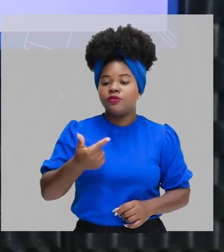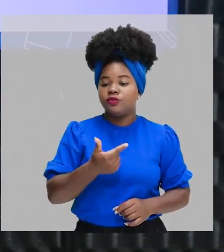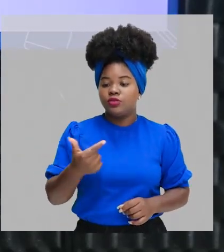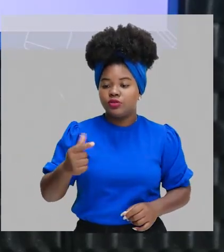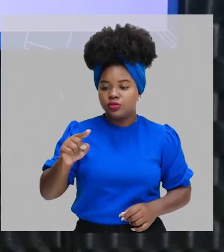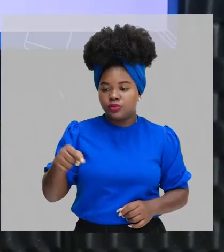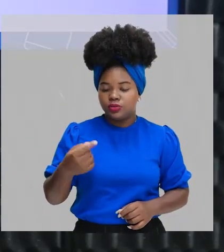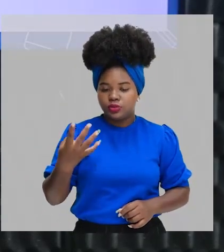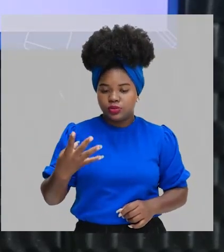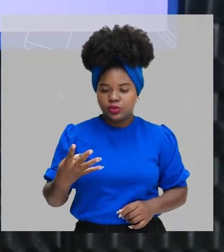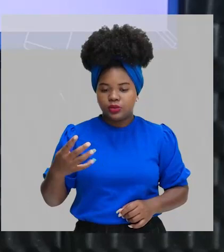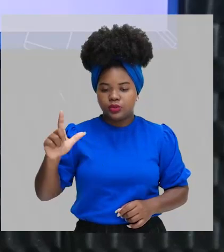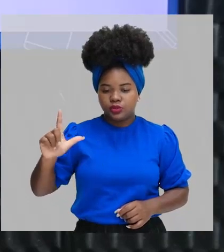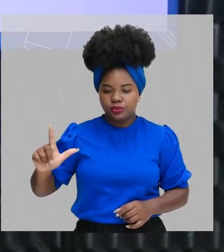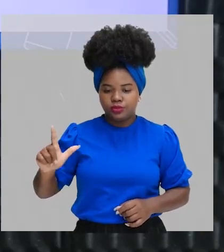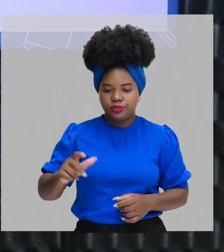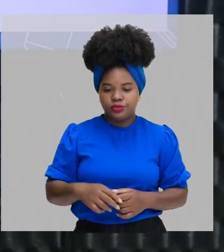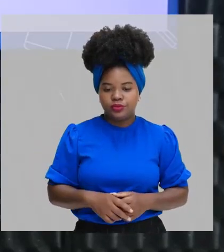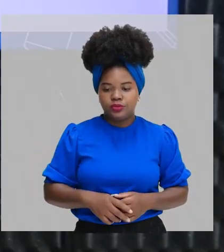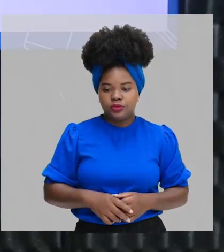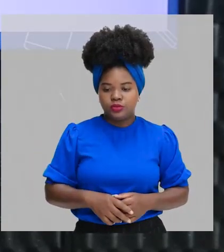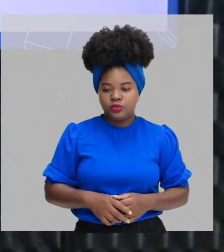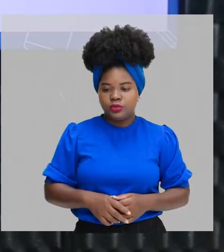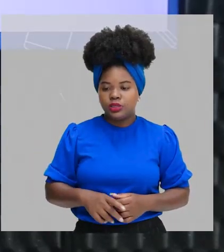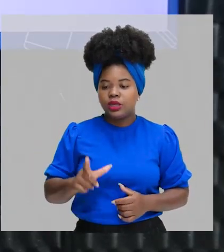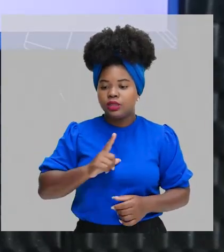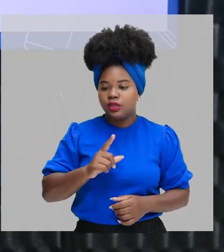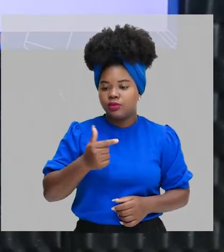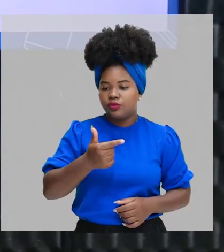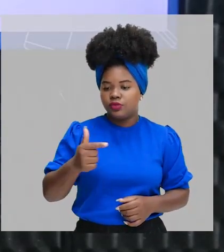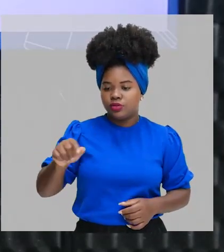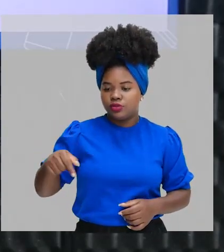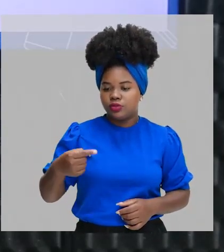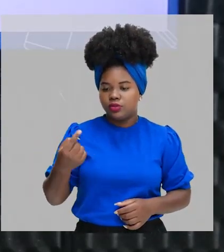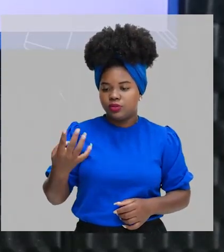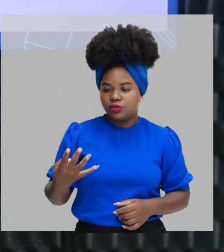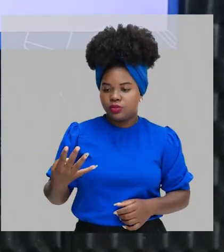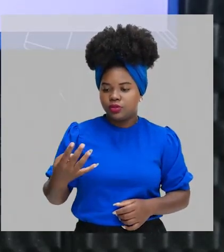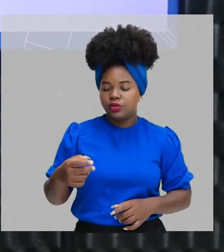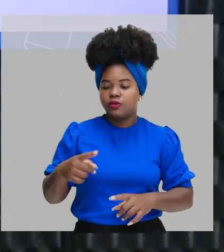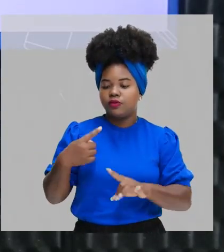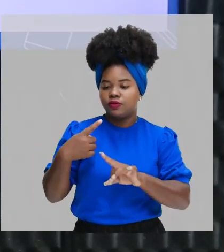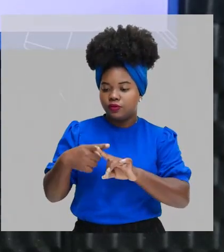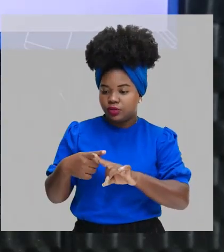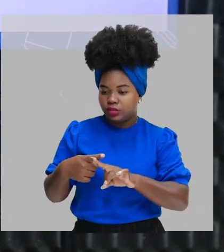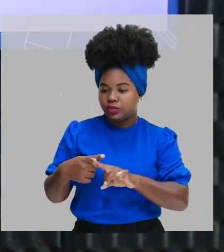litros. Então, 22,4 vezes 1,3, bingo,